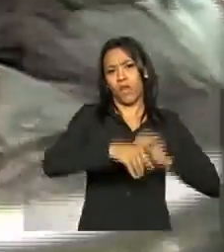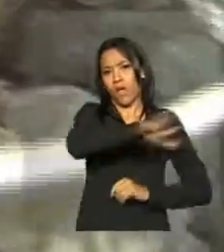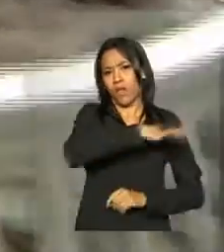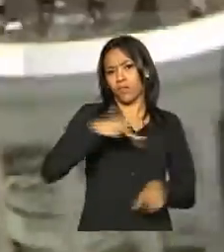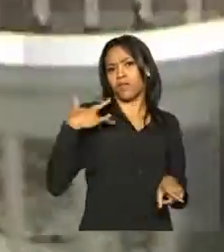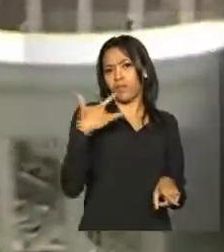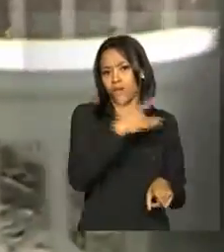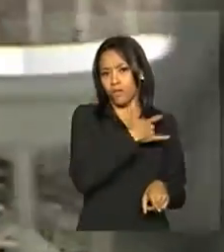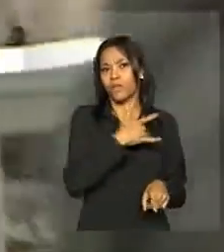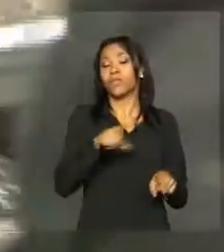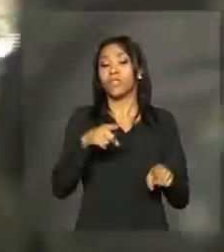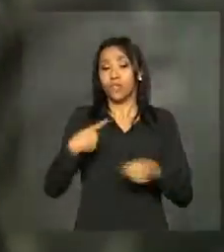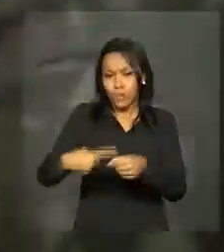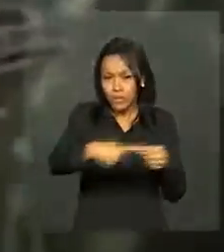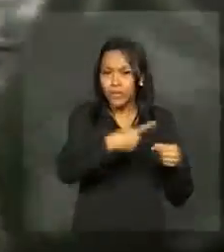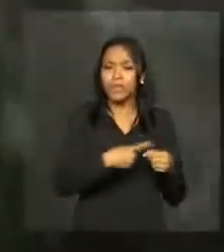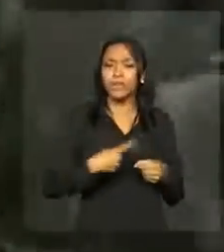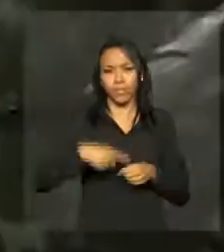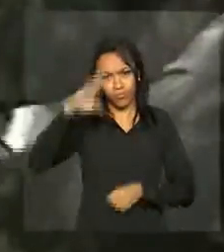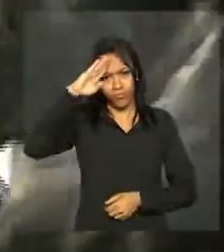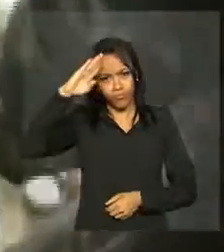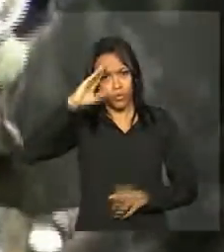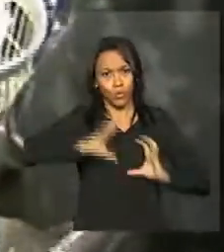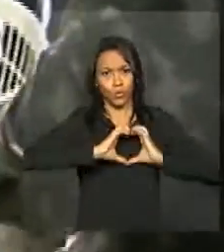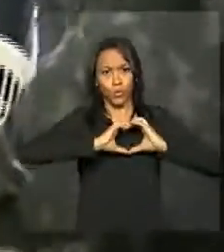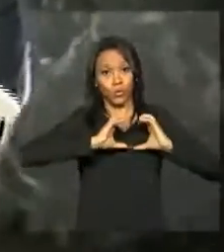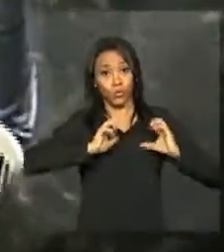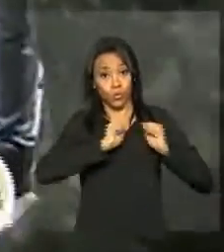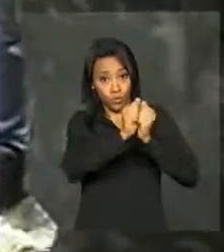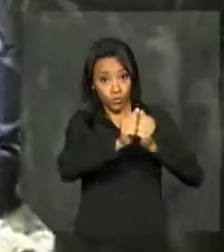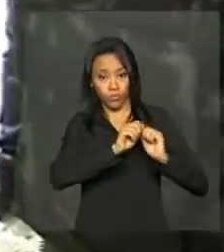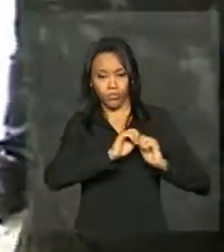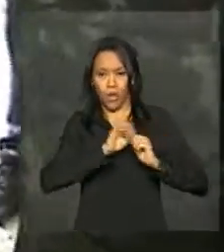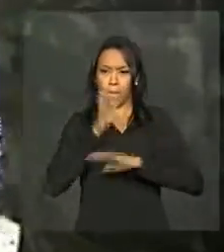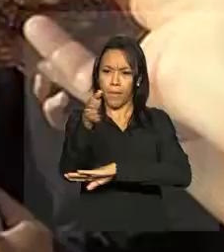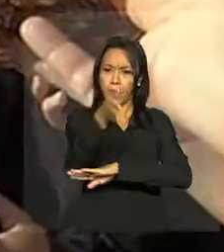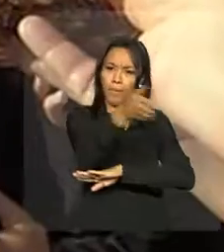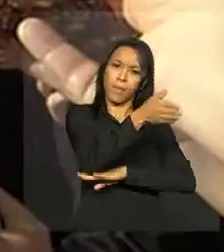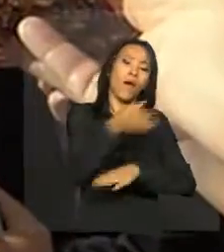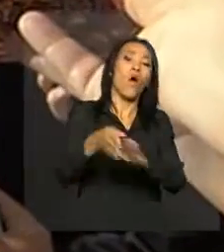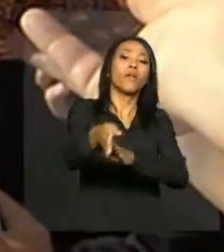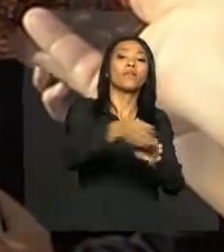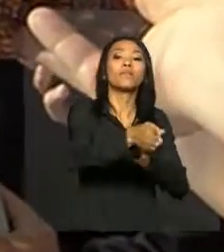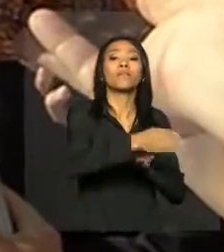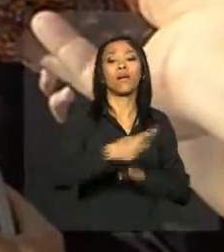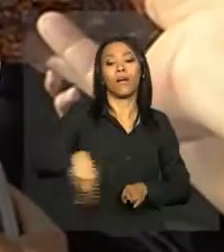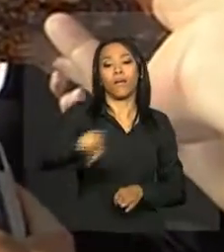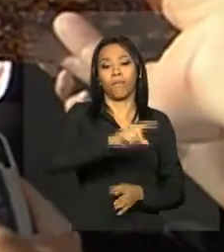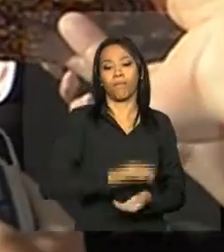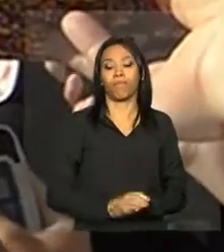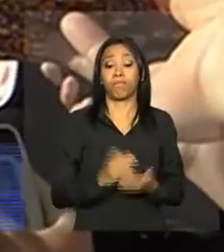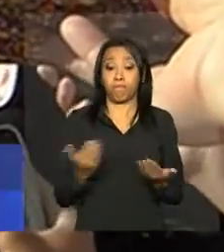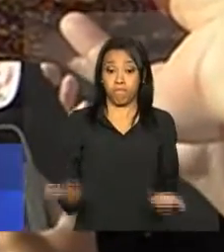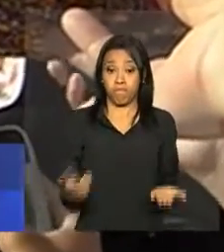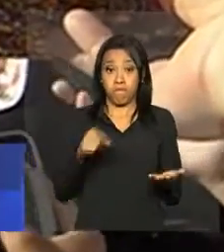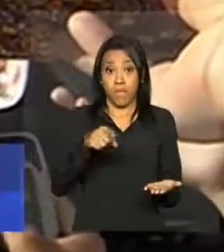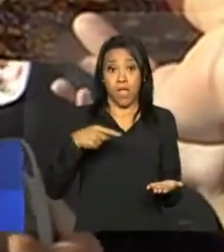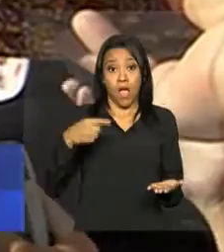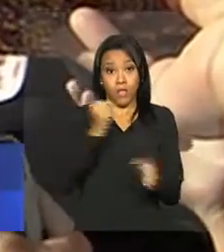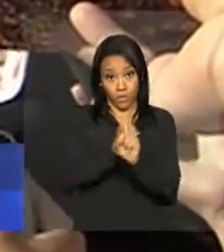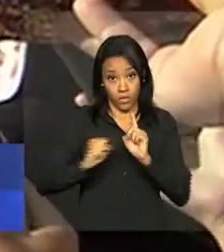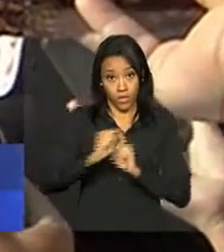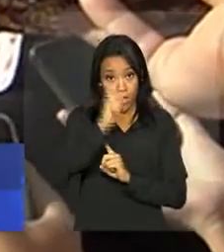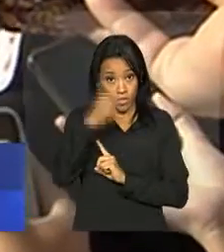do mundo dos municípios foram às ruas para orientar a população sobre o combate ao mosquito a sociedade brasileira junto com o governo